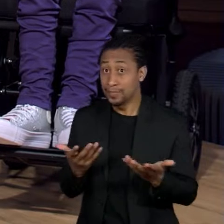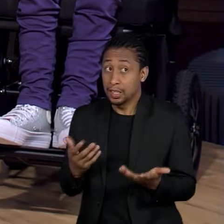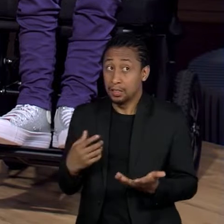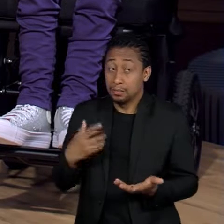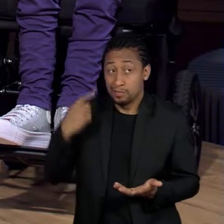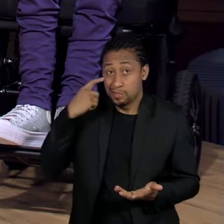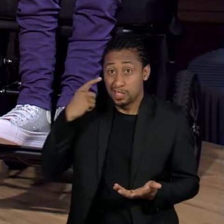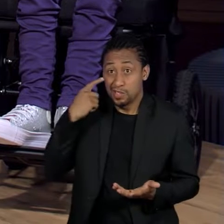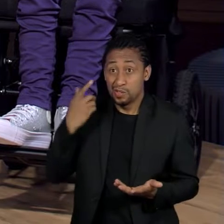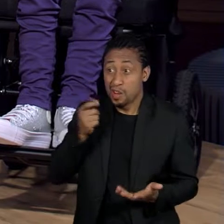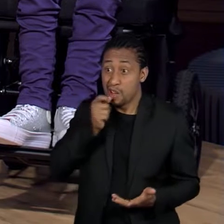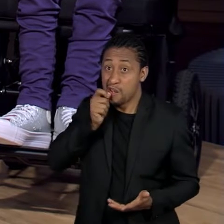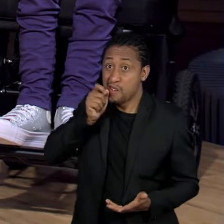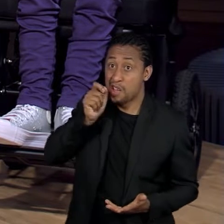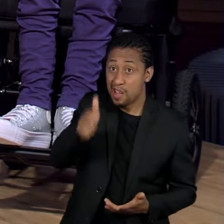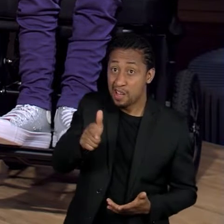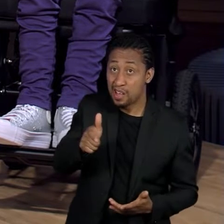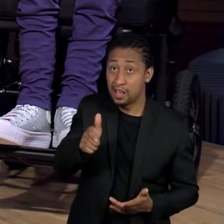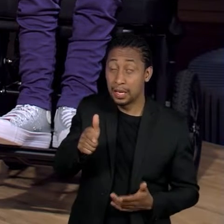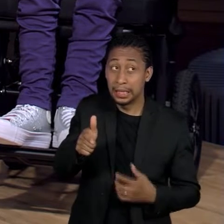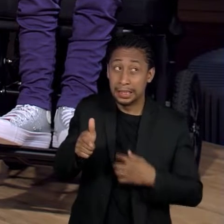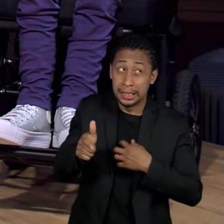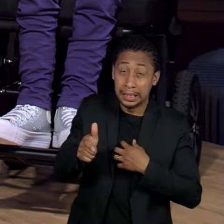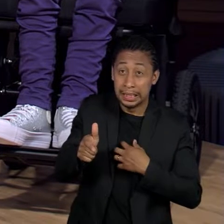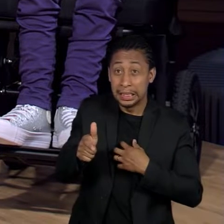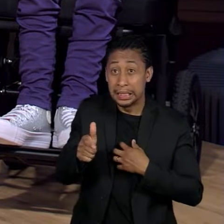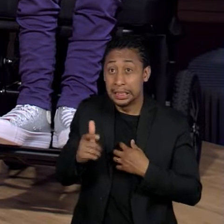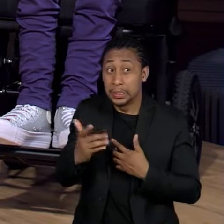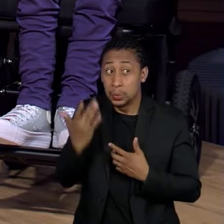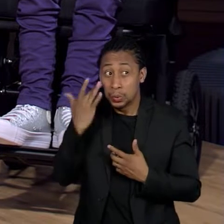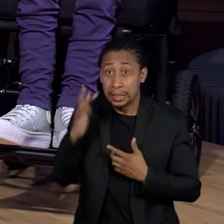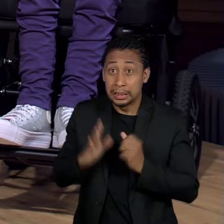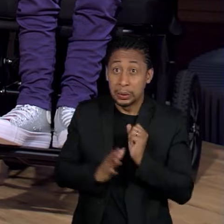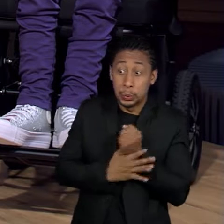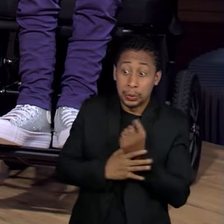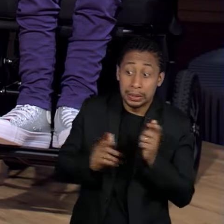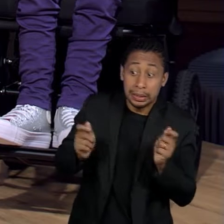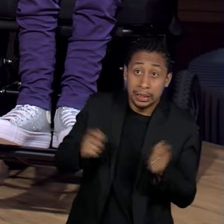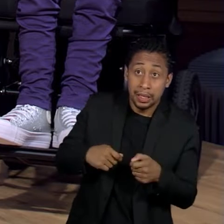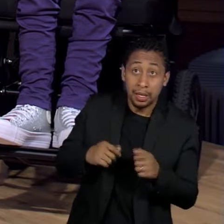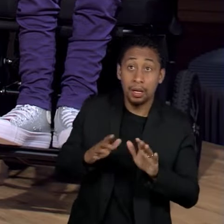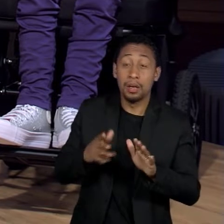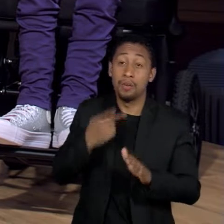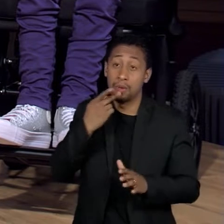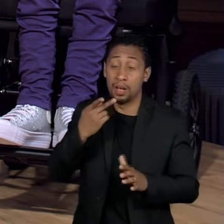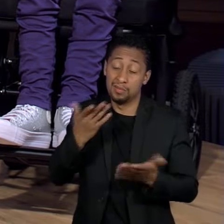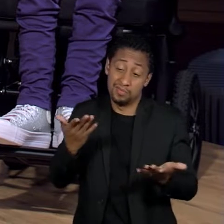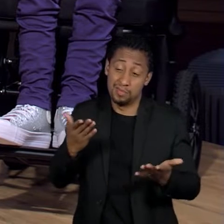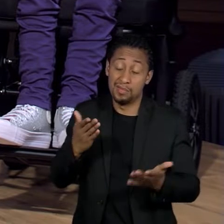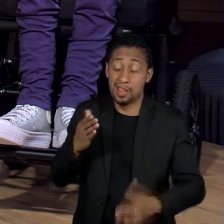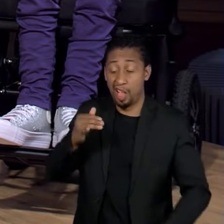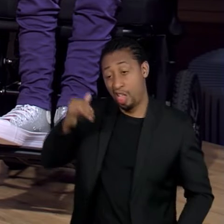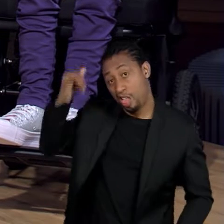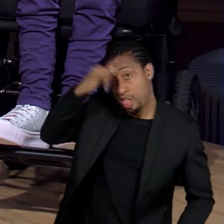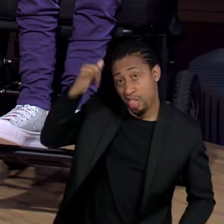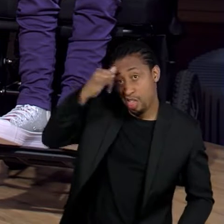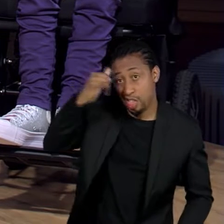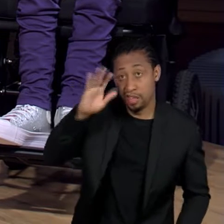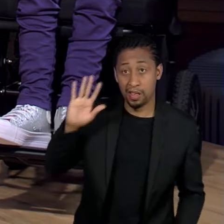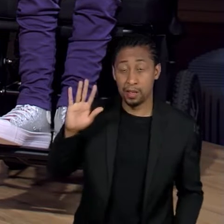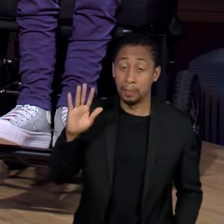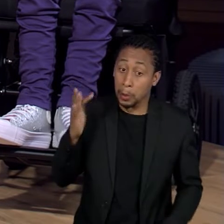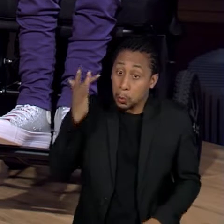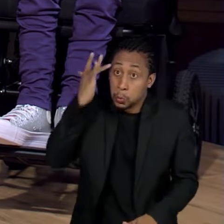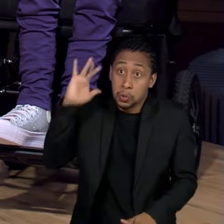segura, mas eu ainda fico assim, porque eu não conheço a origem, é babaca. Sendo bem